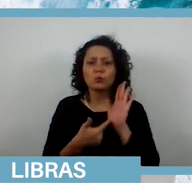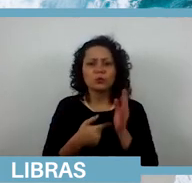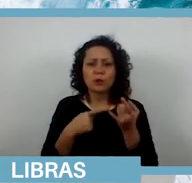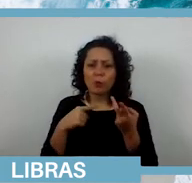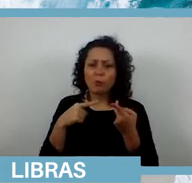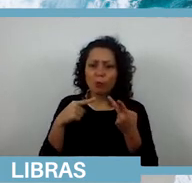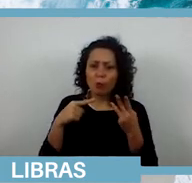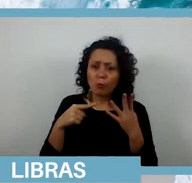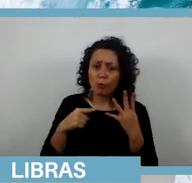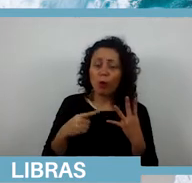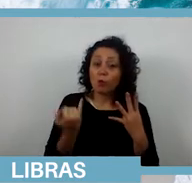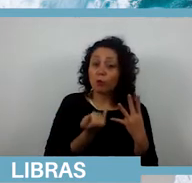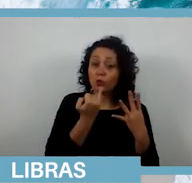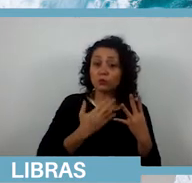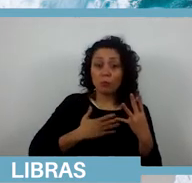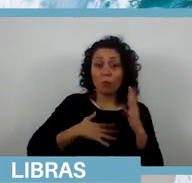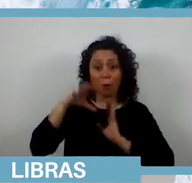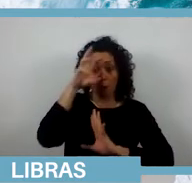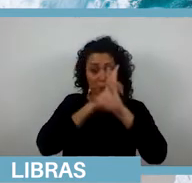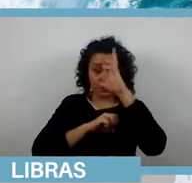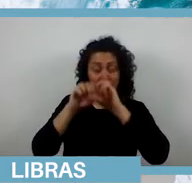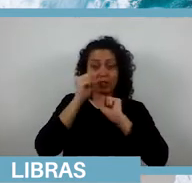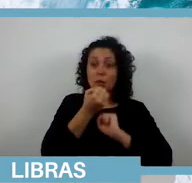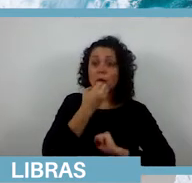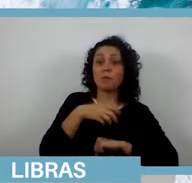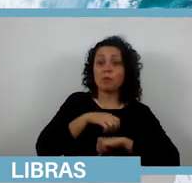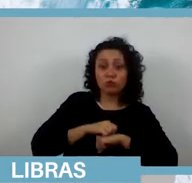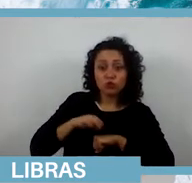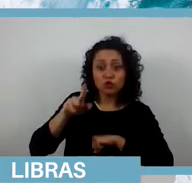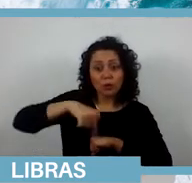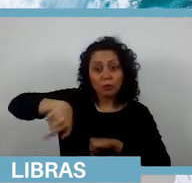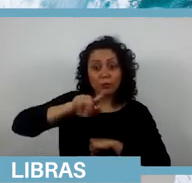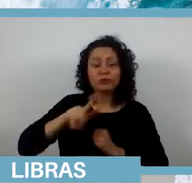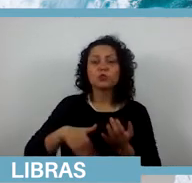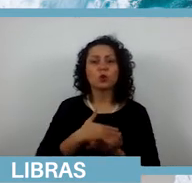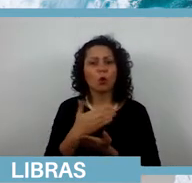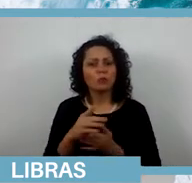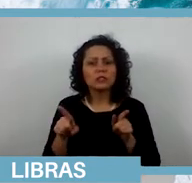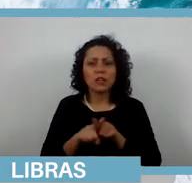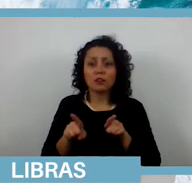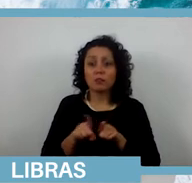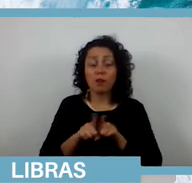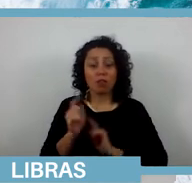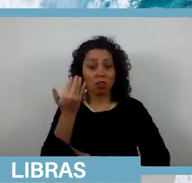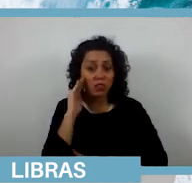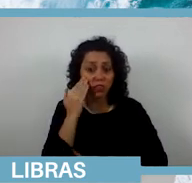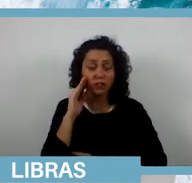que eu acho que são ótimas formas de começar e de priorizar nos negócios aí